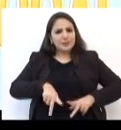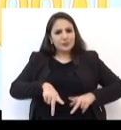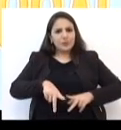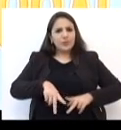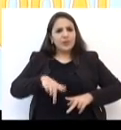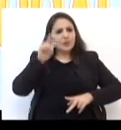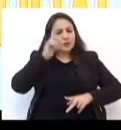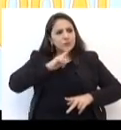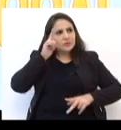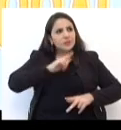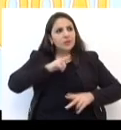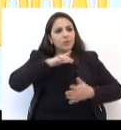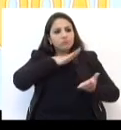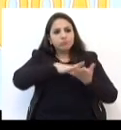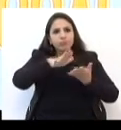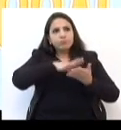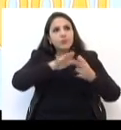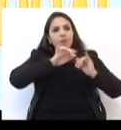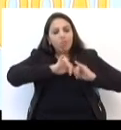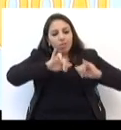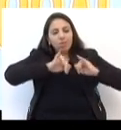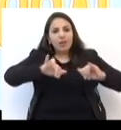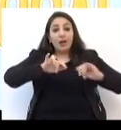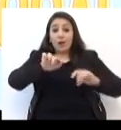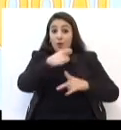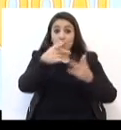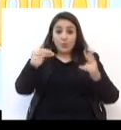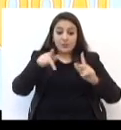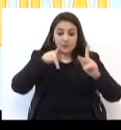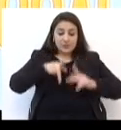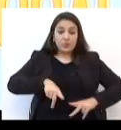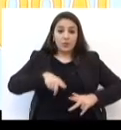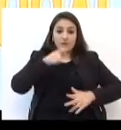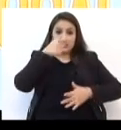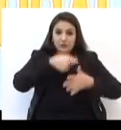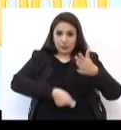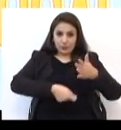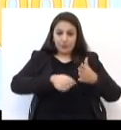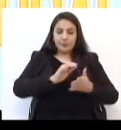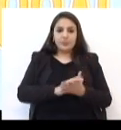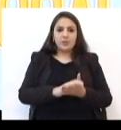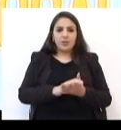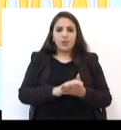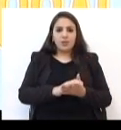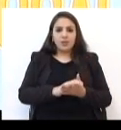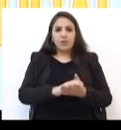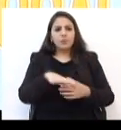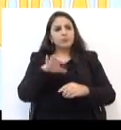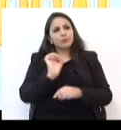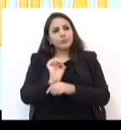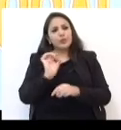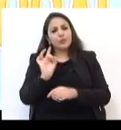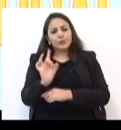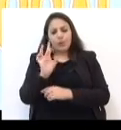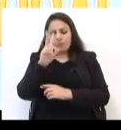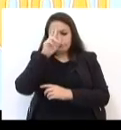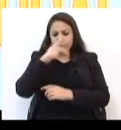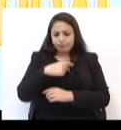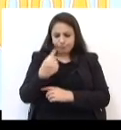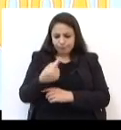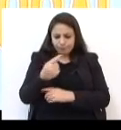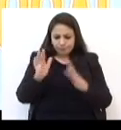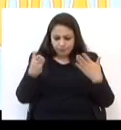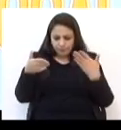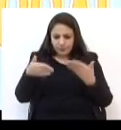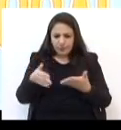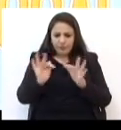ele deu publicidade a muitos escritores de Passo Fundo que não sairiam além dos seus domínios, do